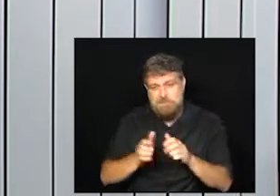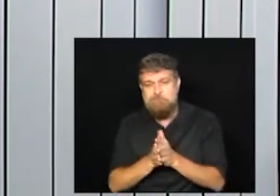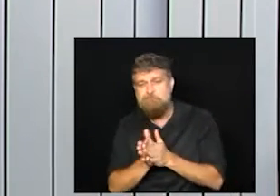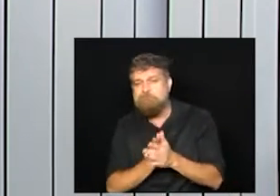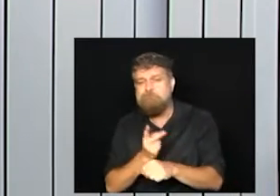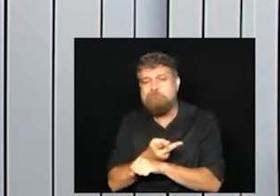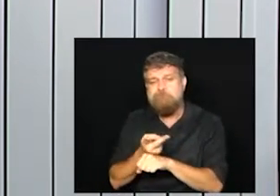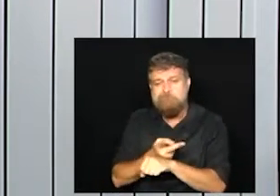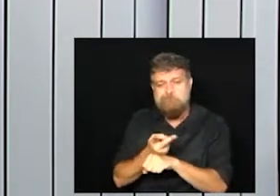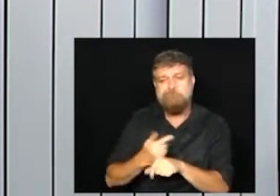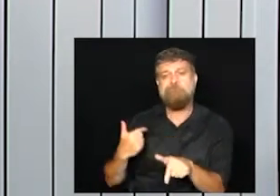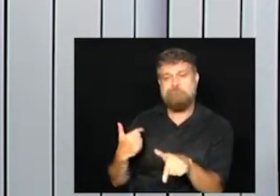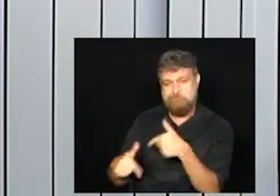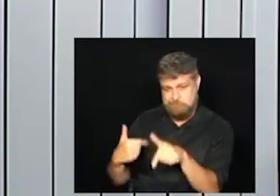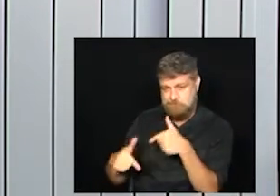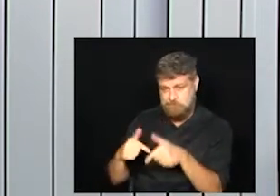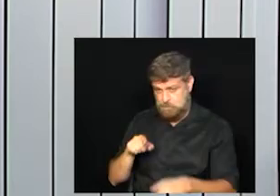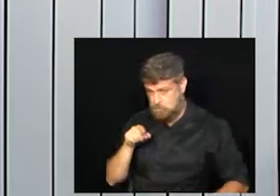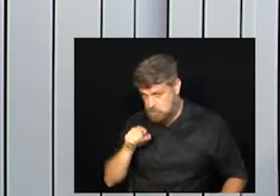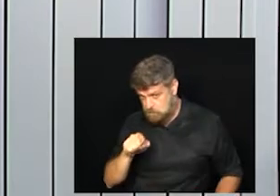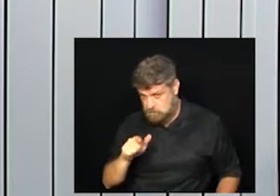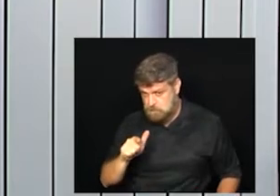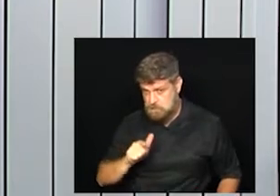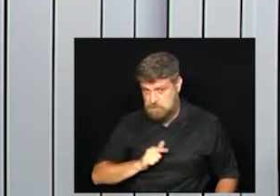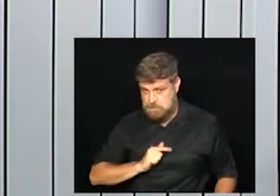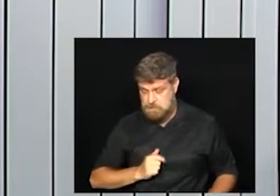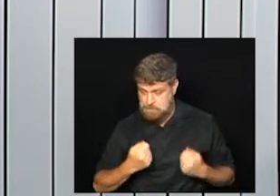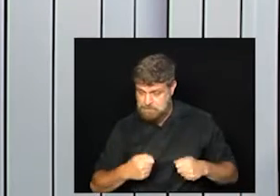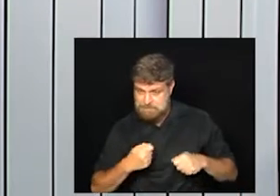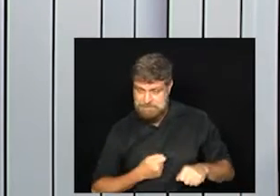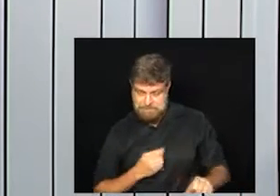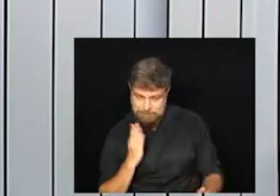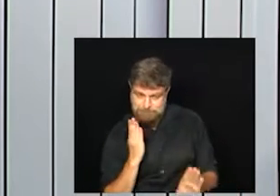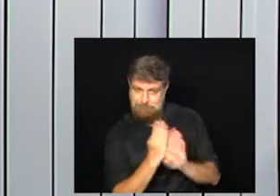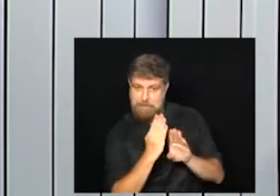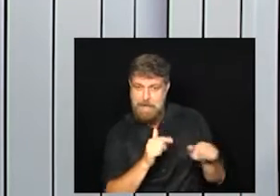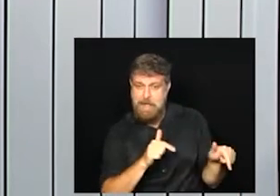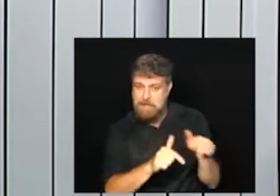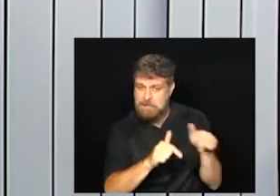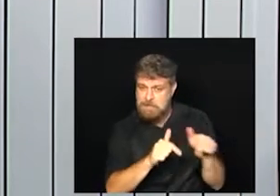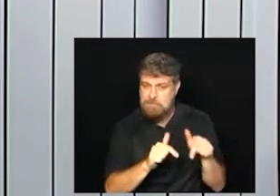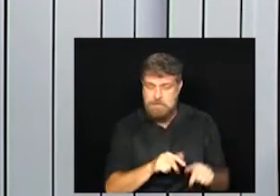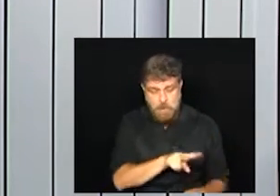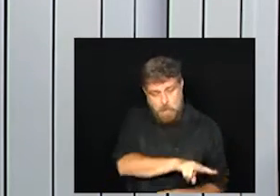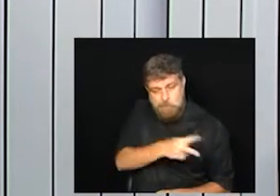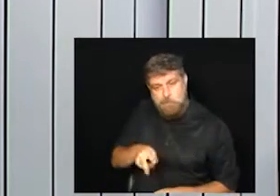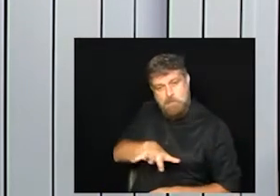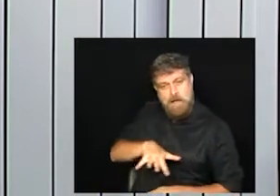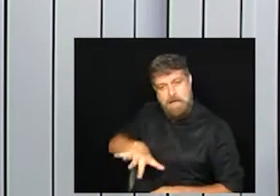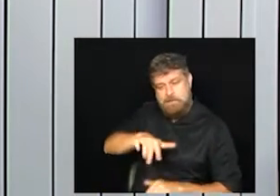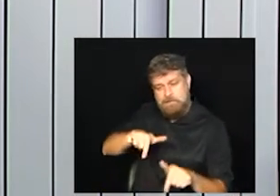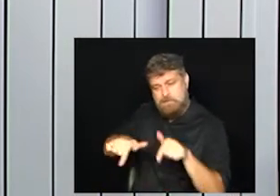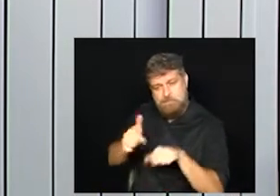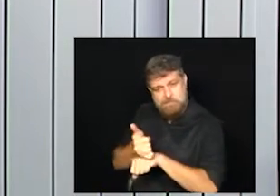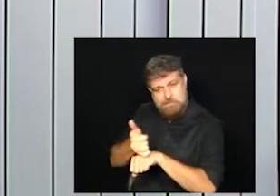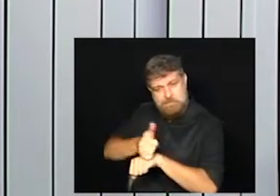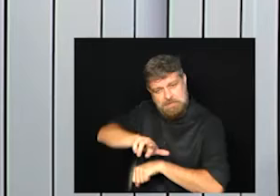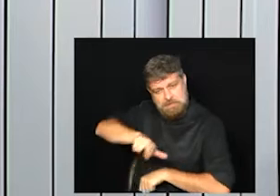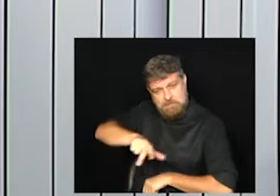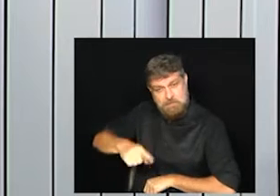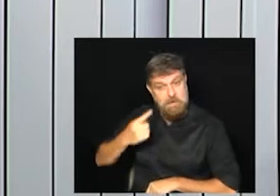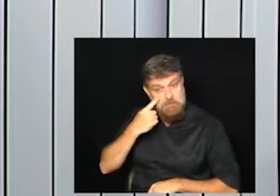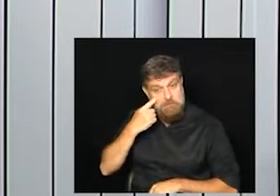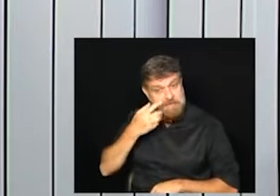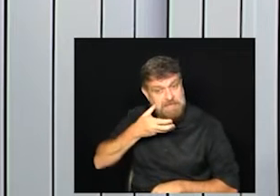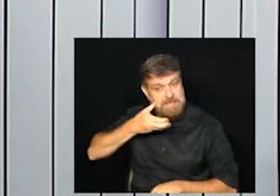busca: emprego. Você que está disponível para o mercado de trabalho ou quer mudar de área, hora de conferir as